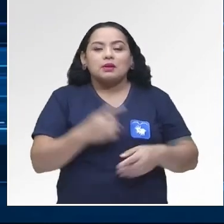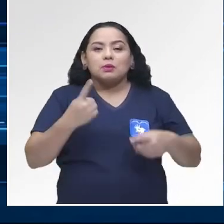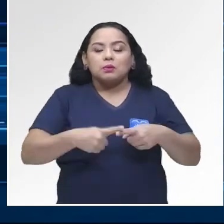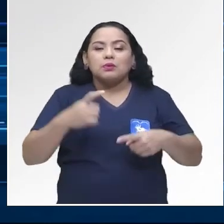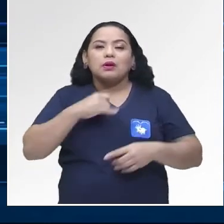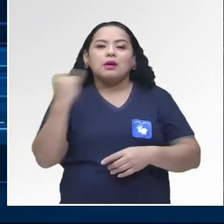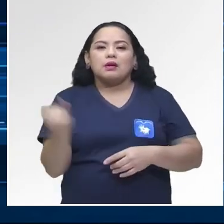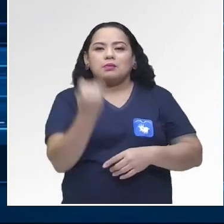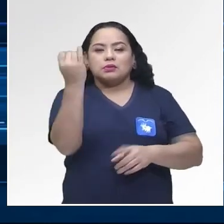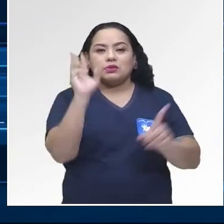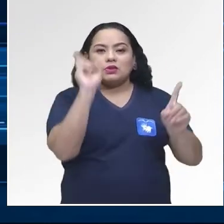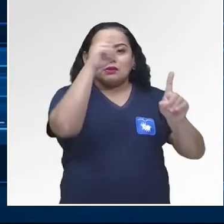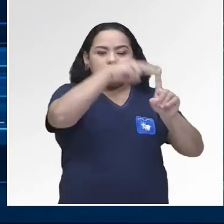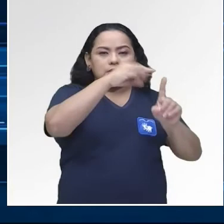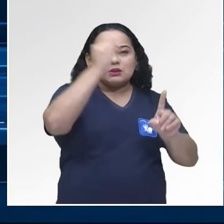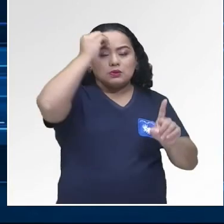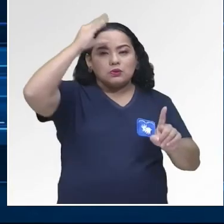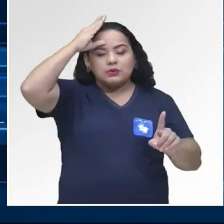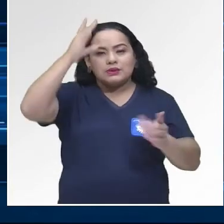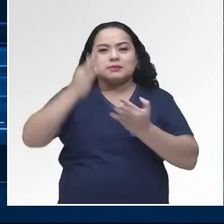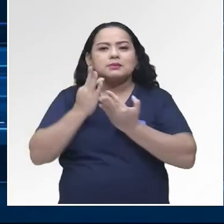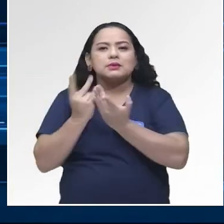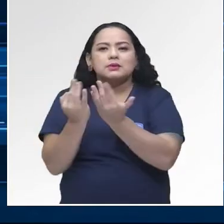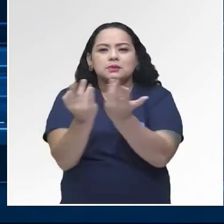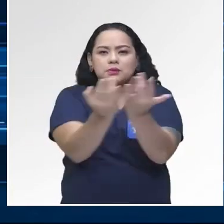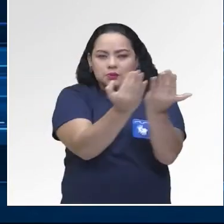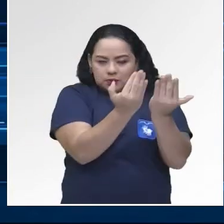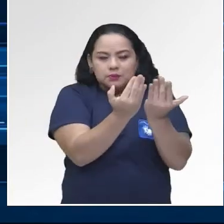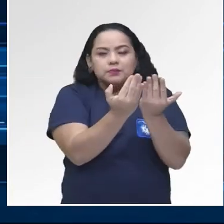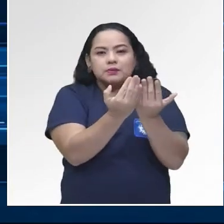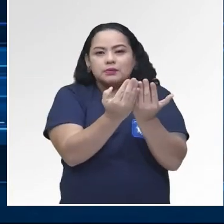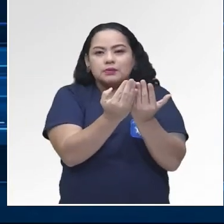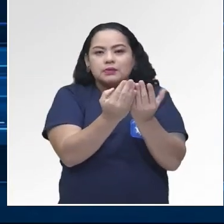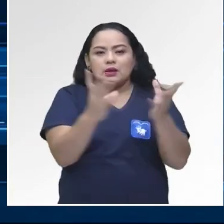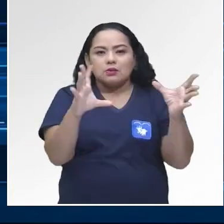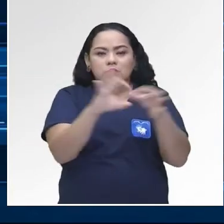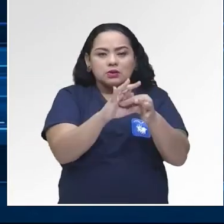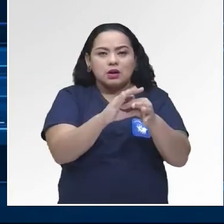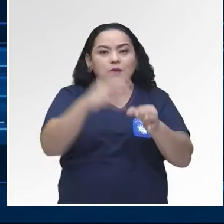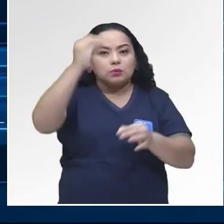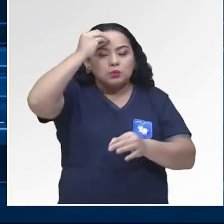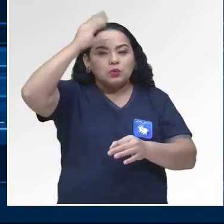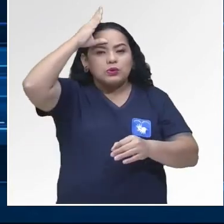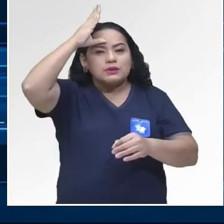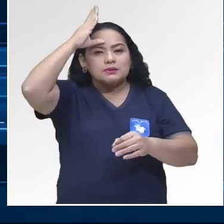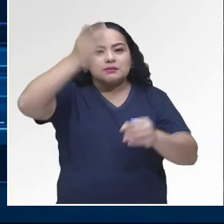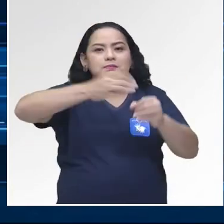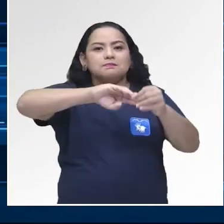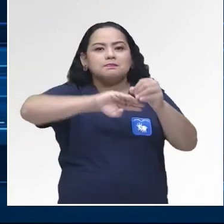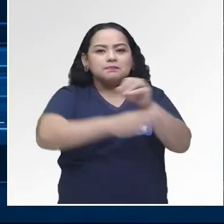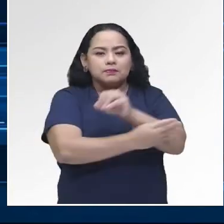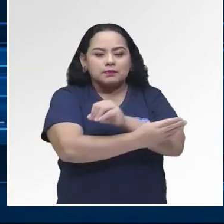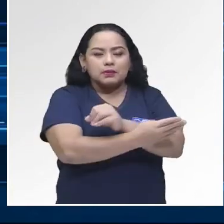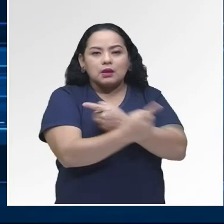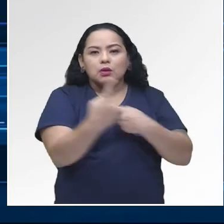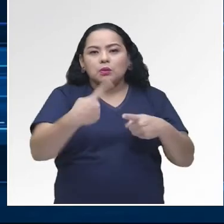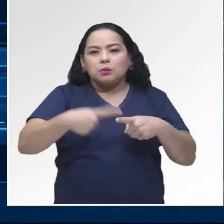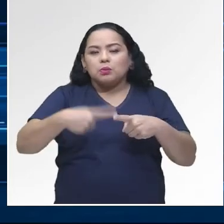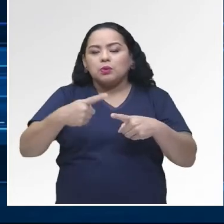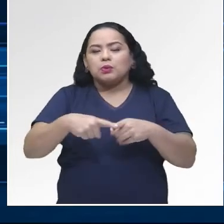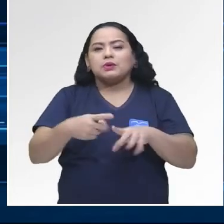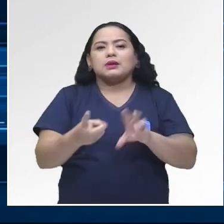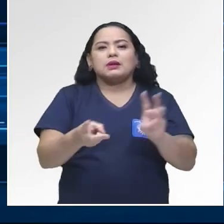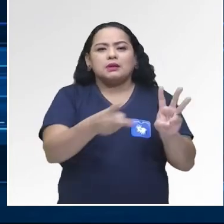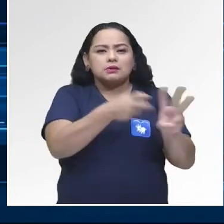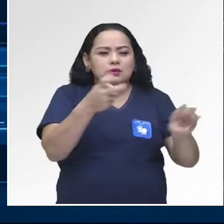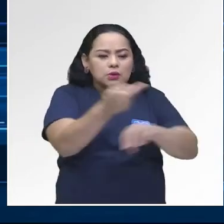fazer referência do conhecimento do senso comum com conhecimento tradicional. Por quê? Porque eles buscam